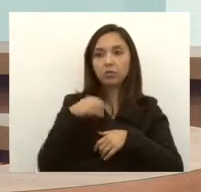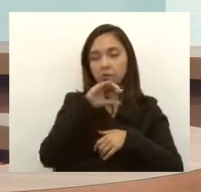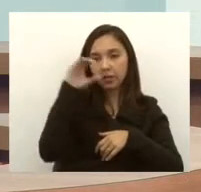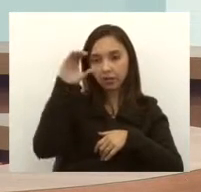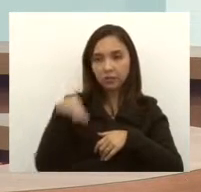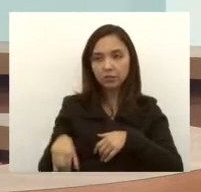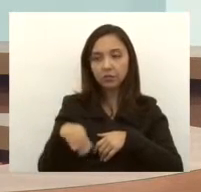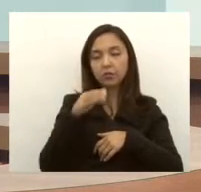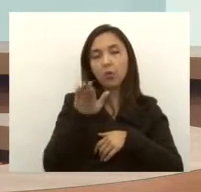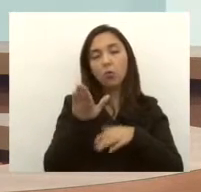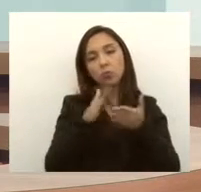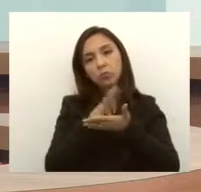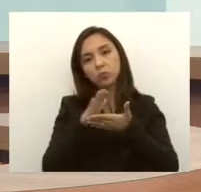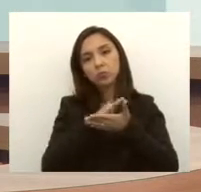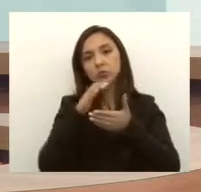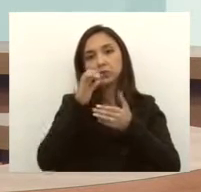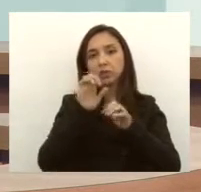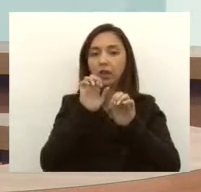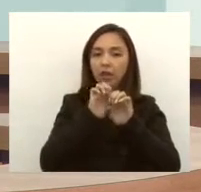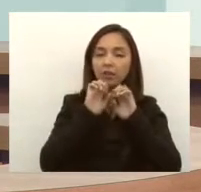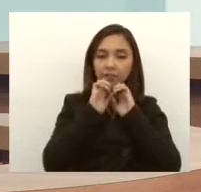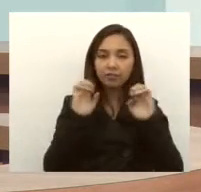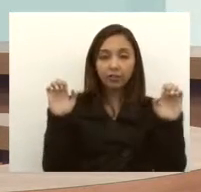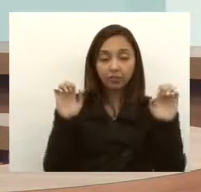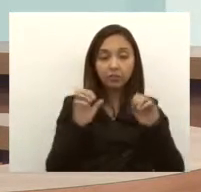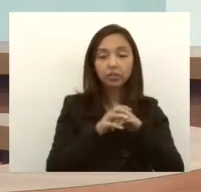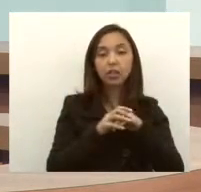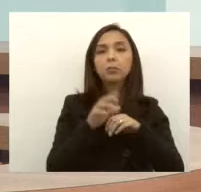Gilvan é evangélico, mas eu duvido aqui,